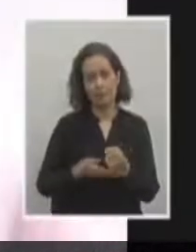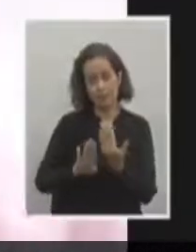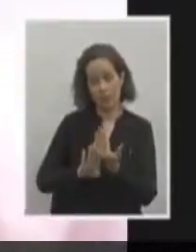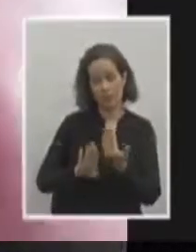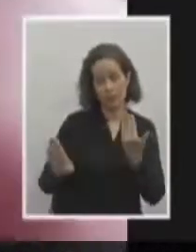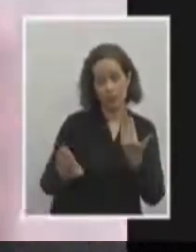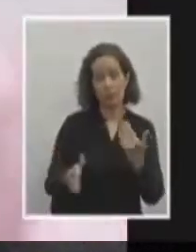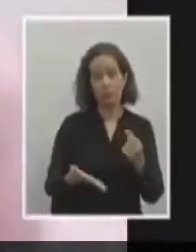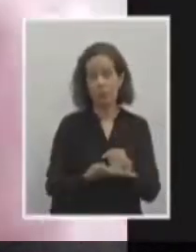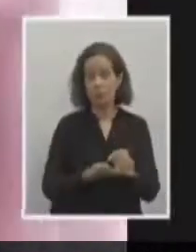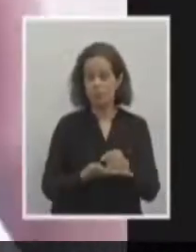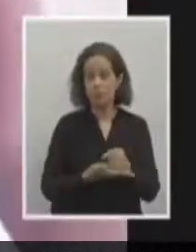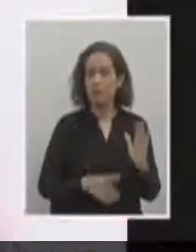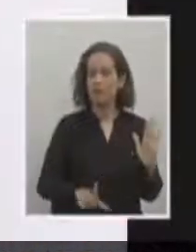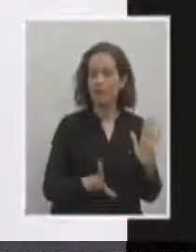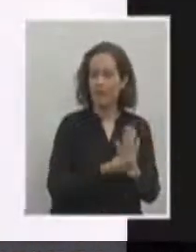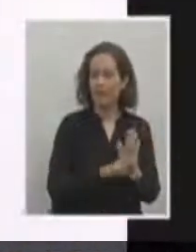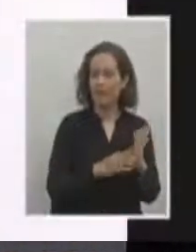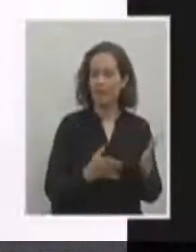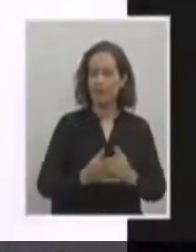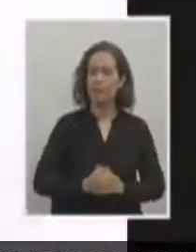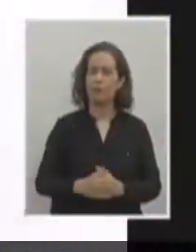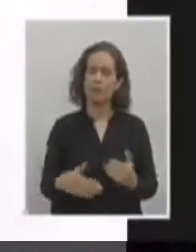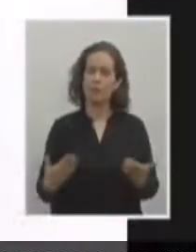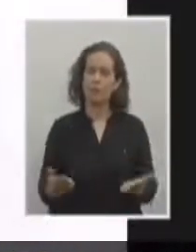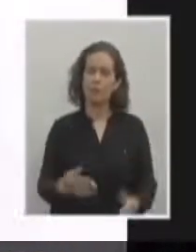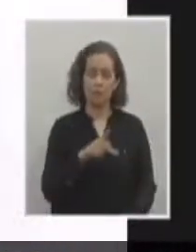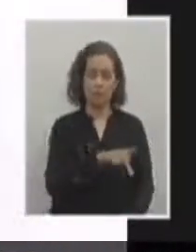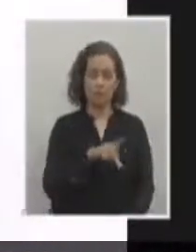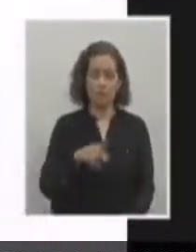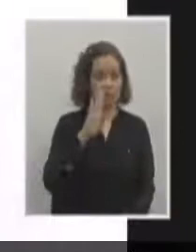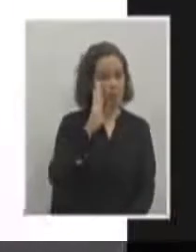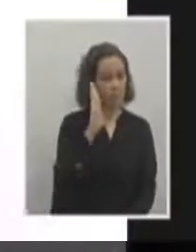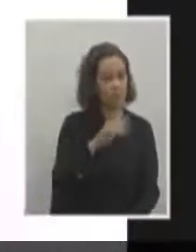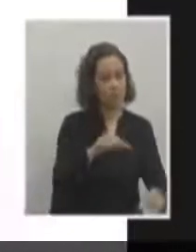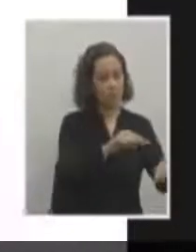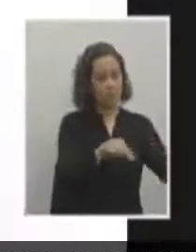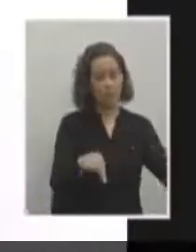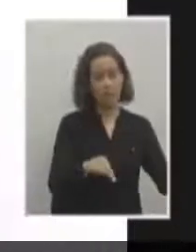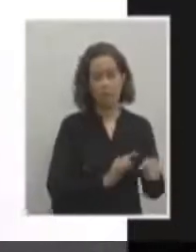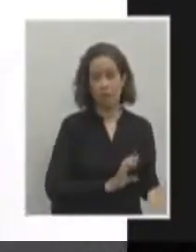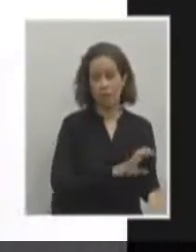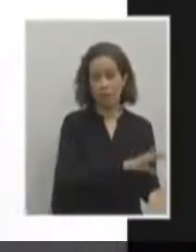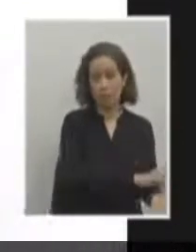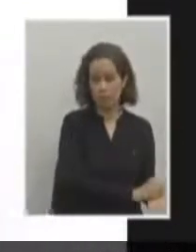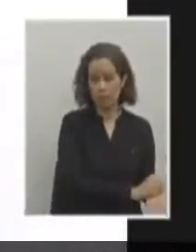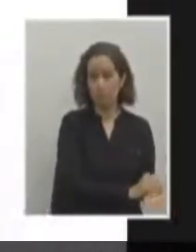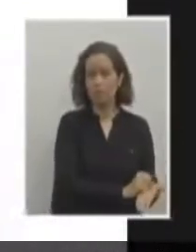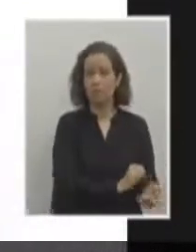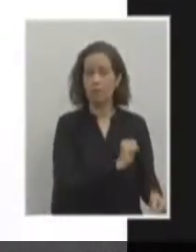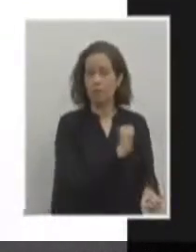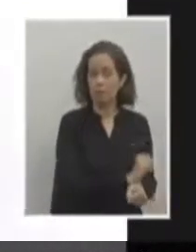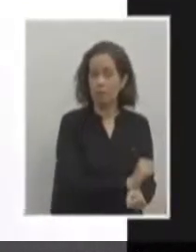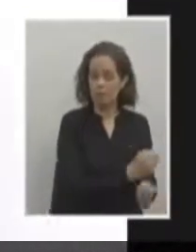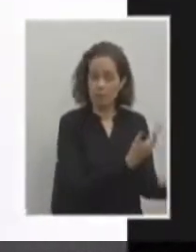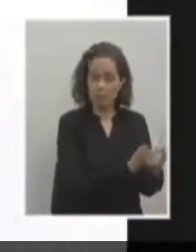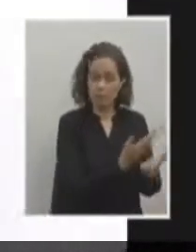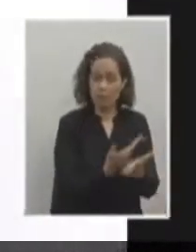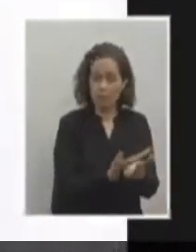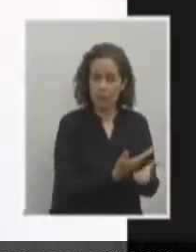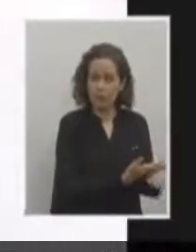E no caso, um professor regente de aula, ele deixar as suas aulas para ter a função